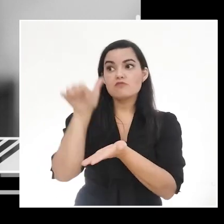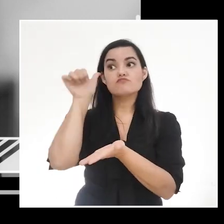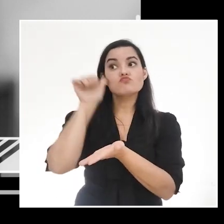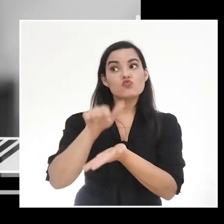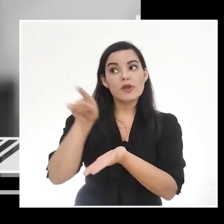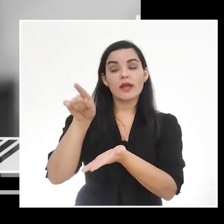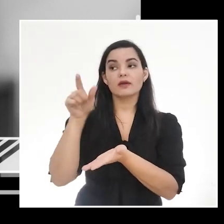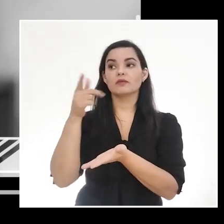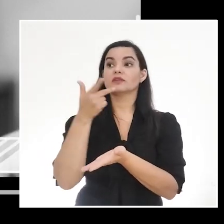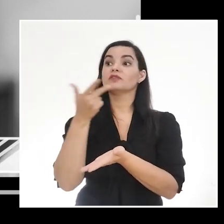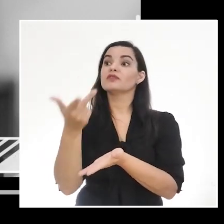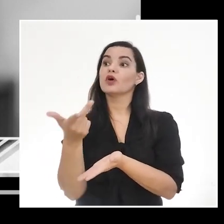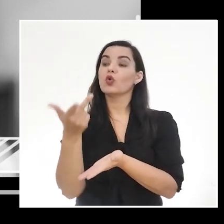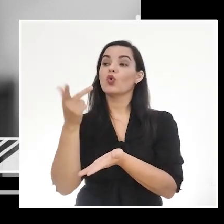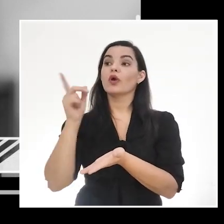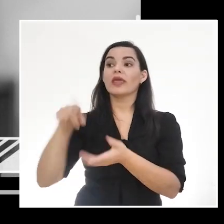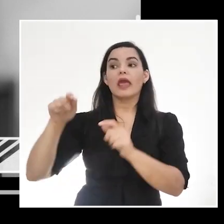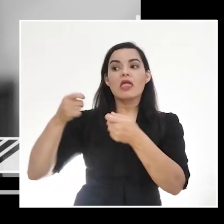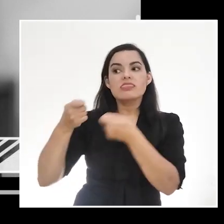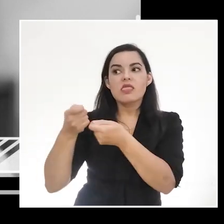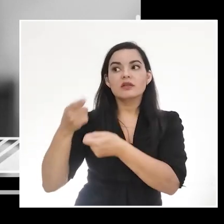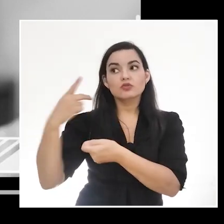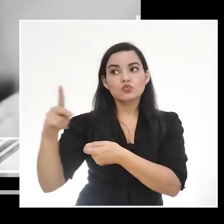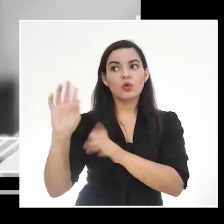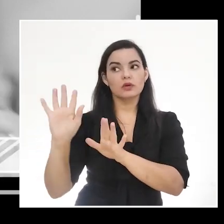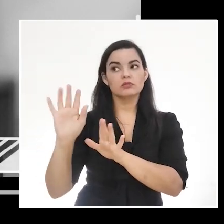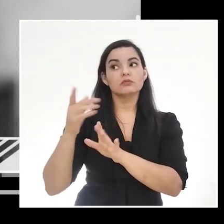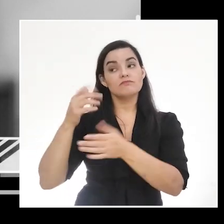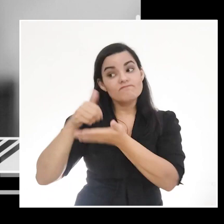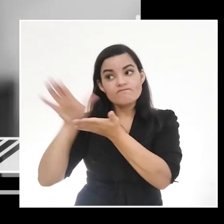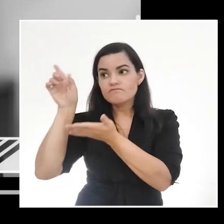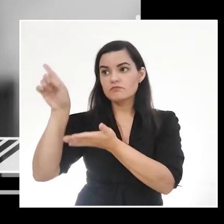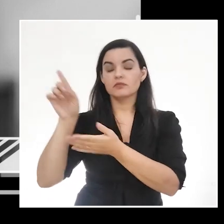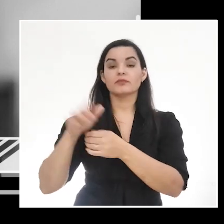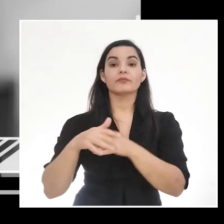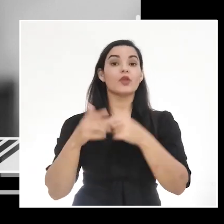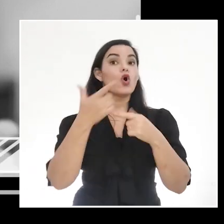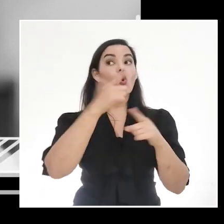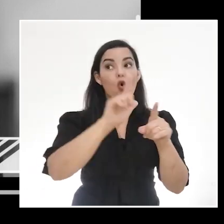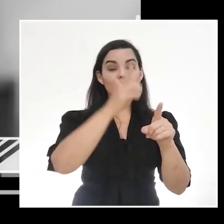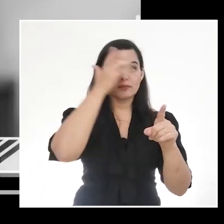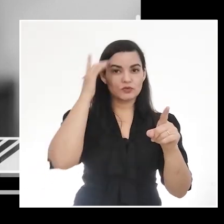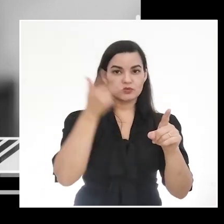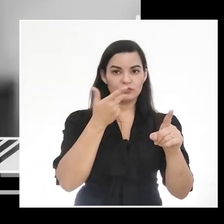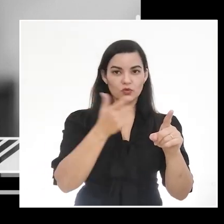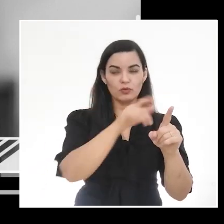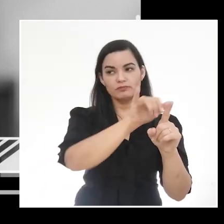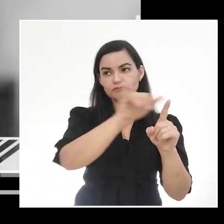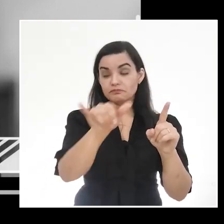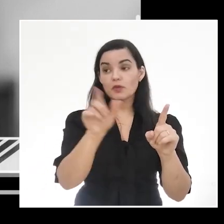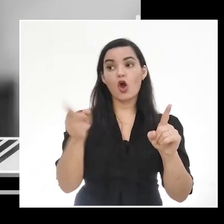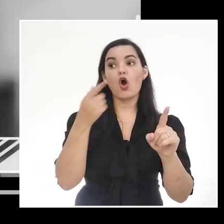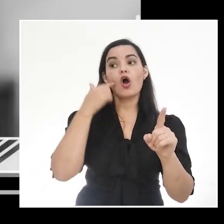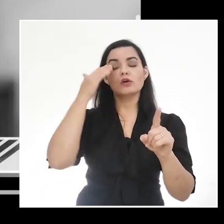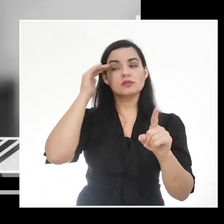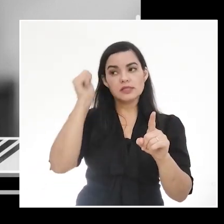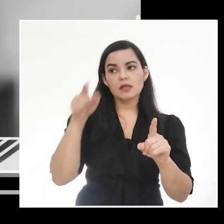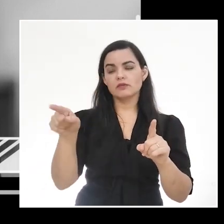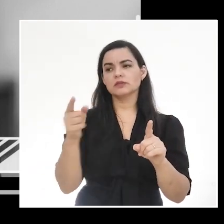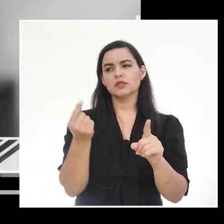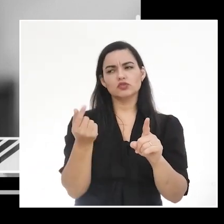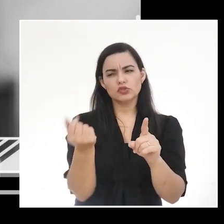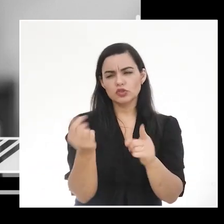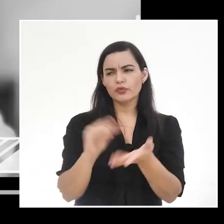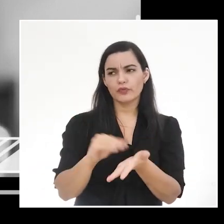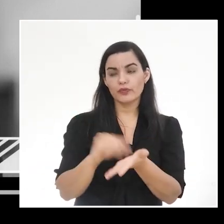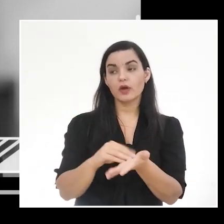coisa, você vai pegar amanhã e vai demitir aquela mulher que você disse que tem sido a fonte da tentação. Uma outra pessoa